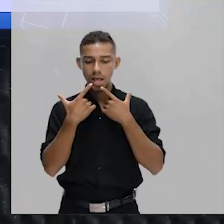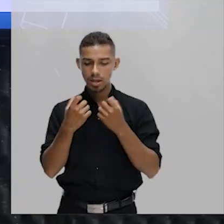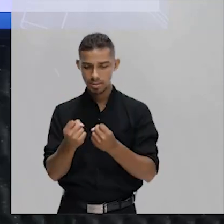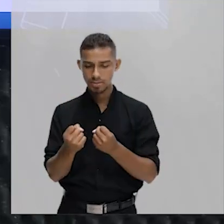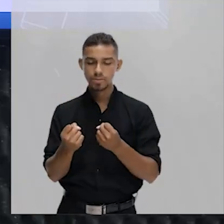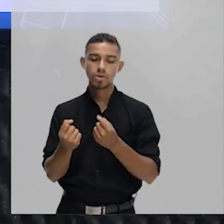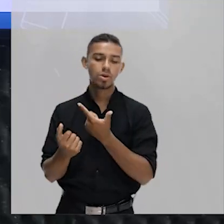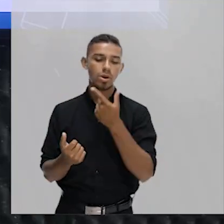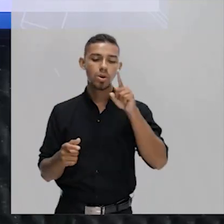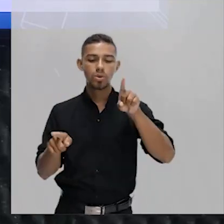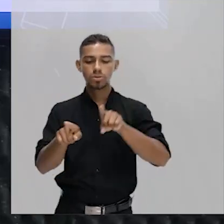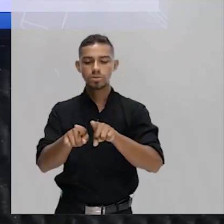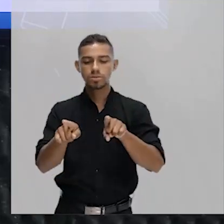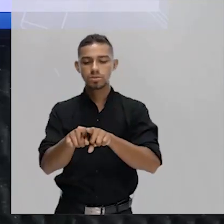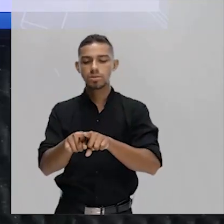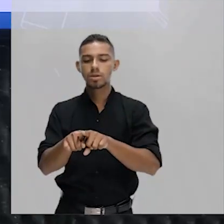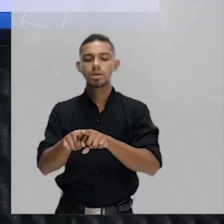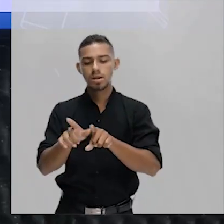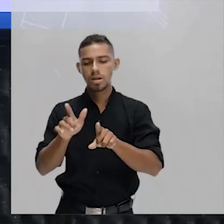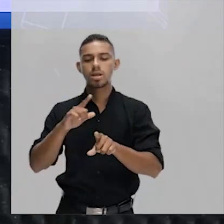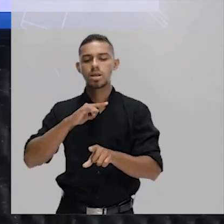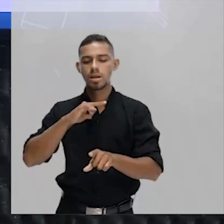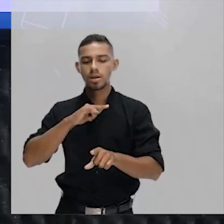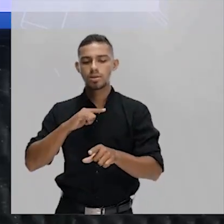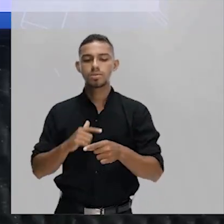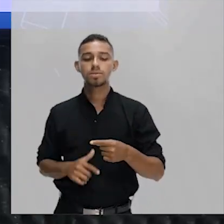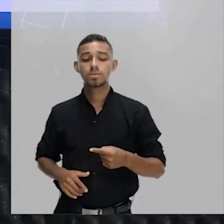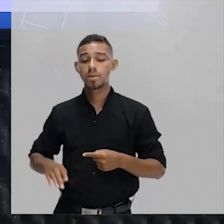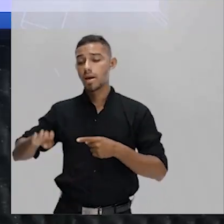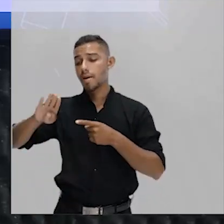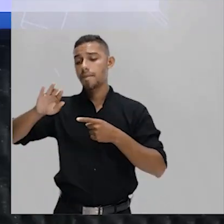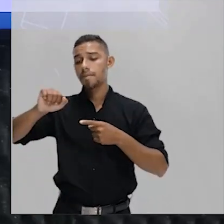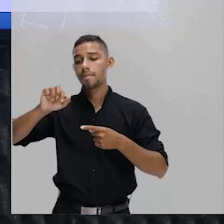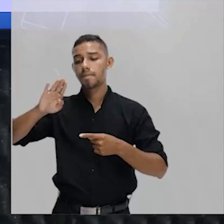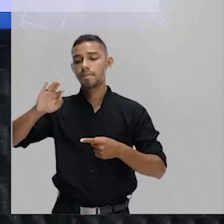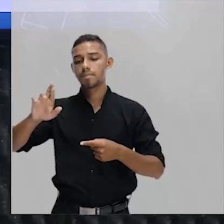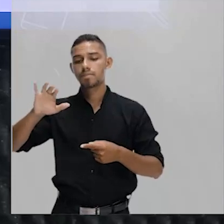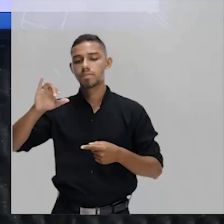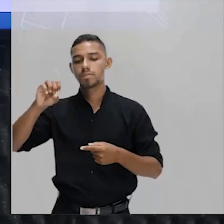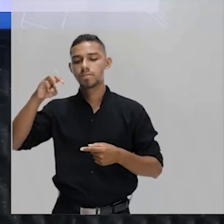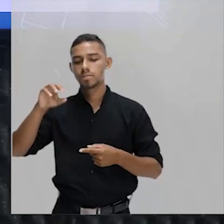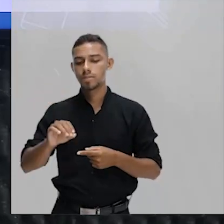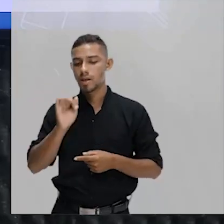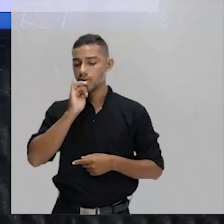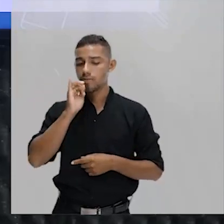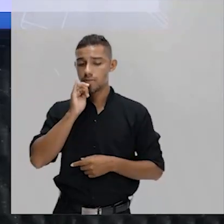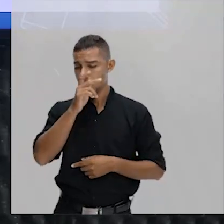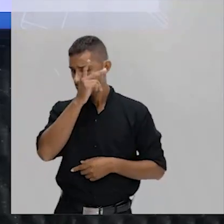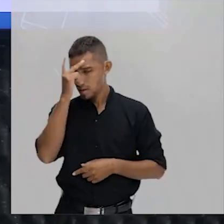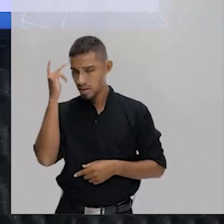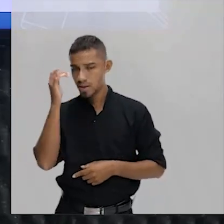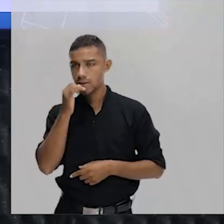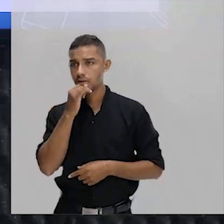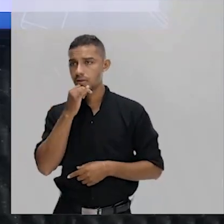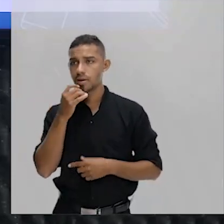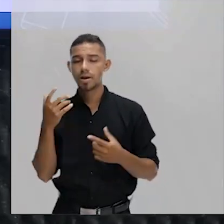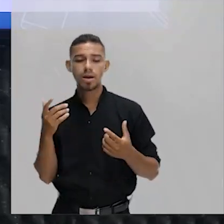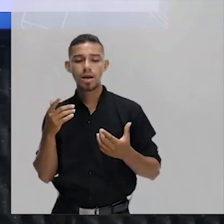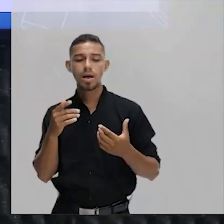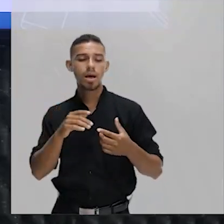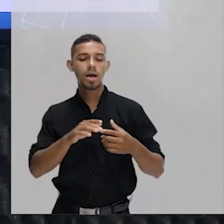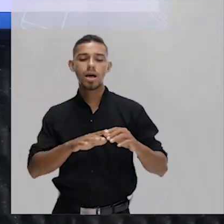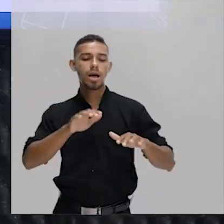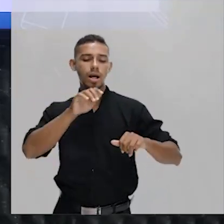temos outros vícios de linguagem também. Nós temos o barbarismo. Qual é o barbarismo? Quando as pessoas falam, por exemplo,